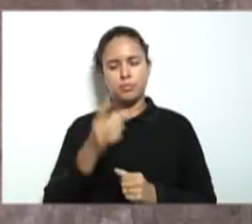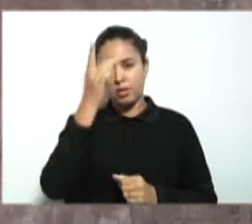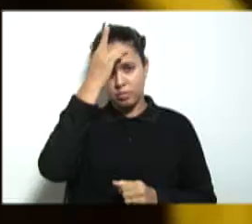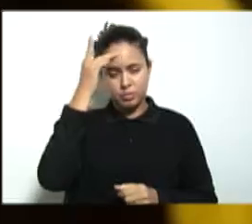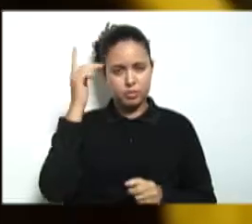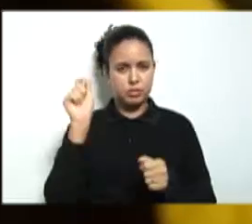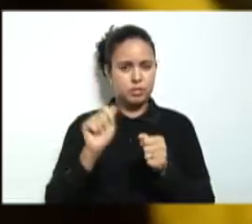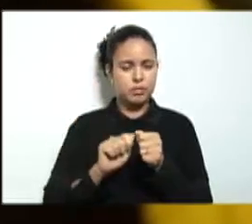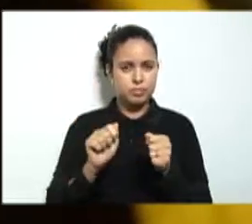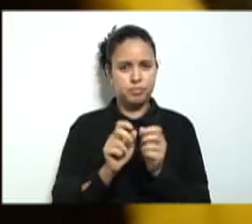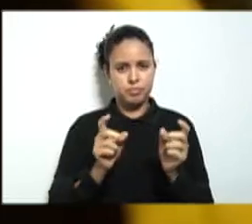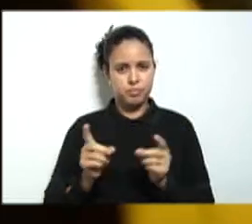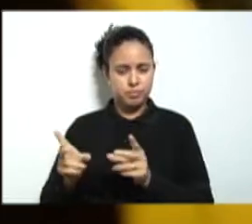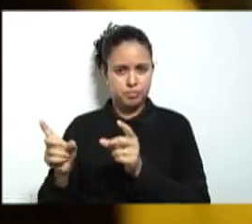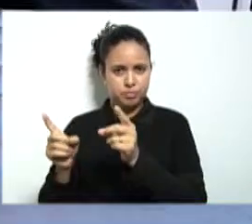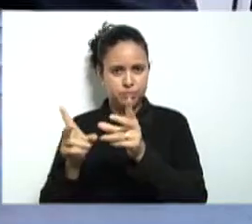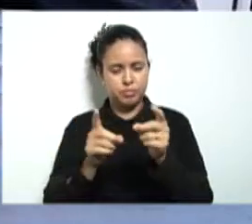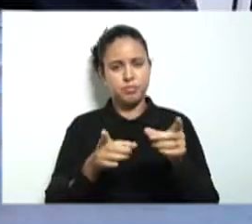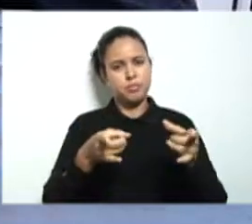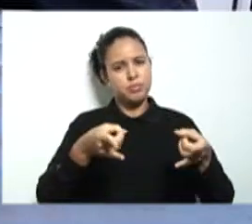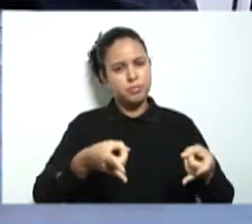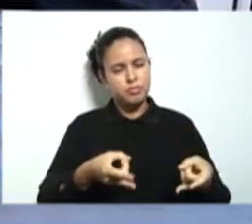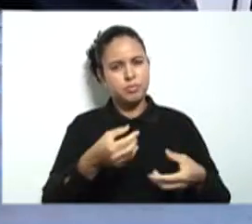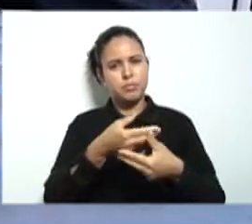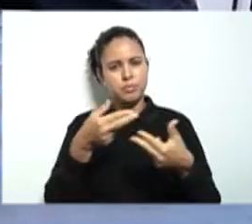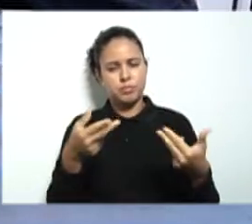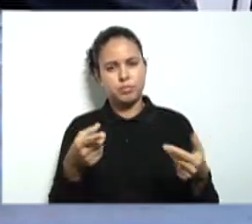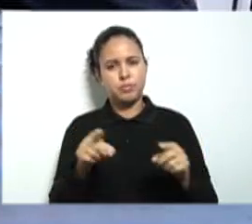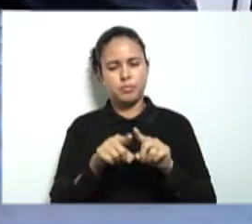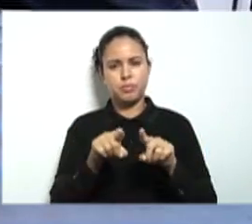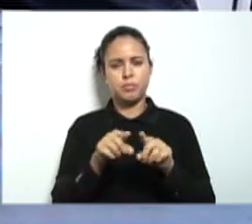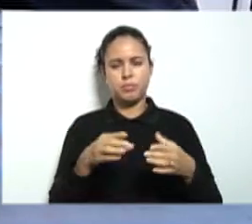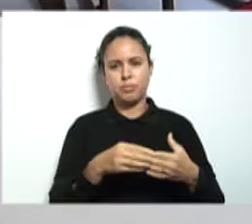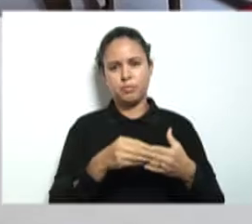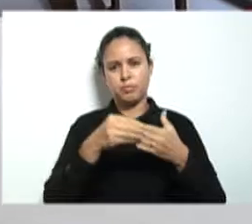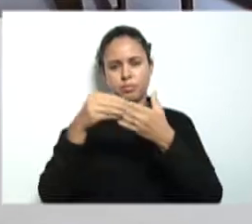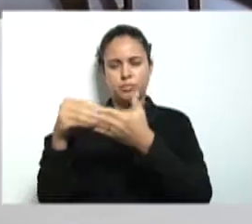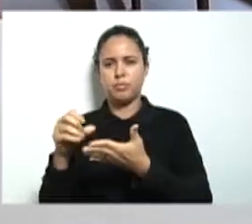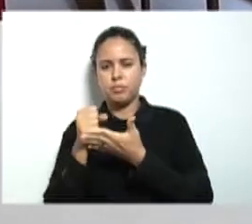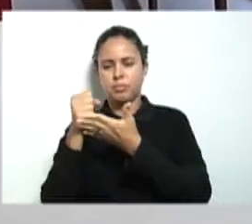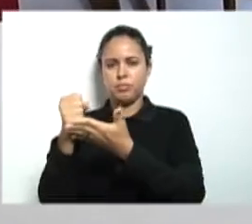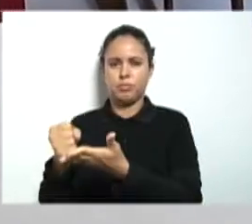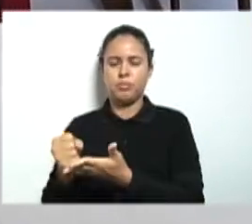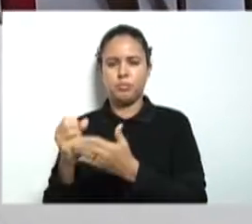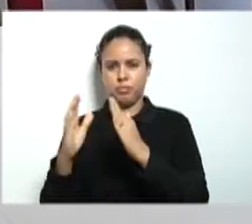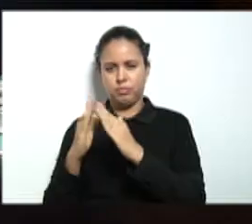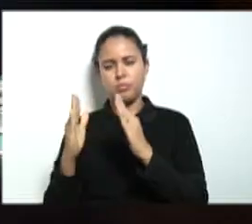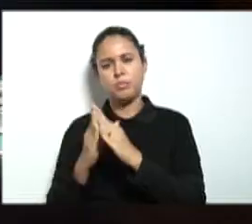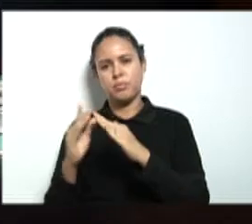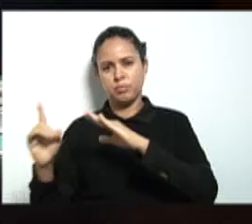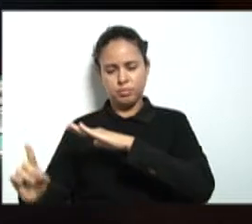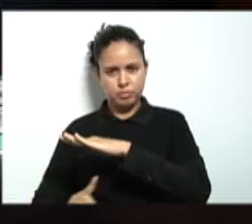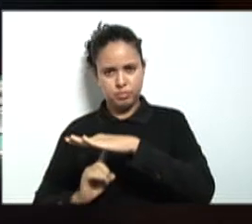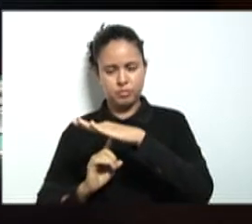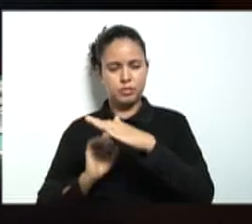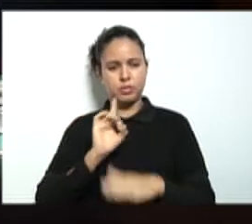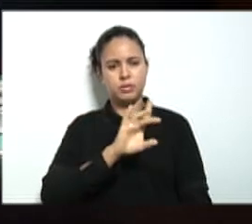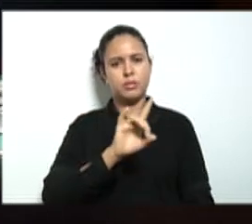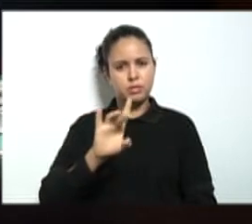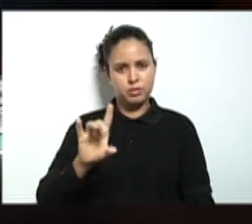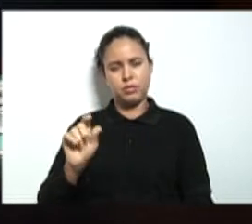venda dos móveis ao montador final que entrega esse móvel montado na casa do cliente. Cada um faz um